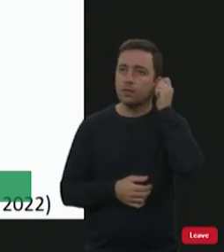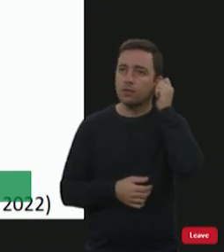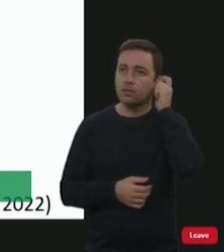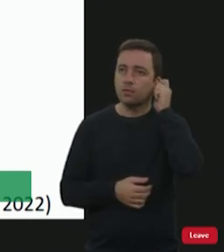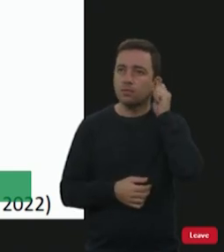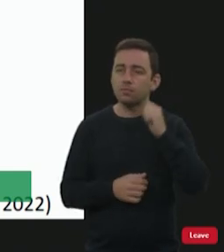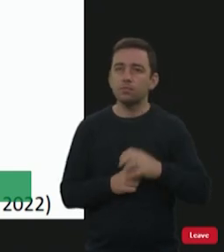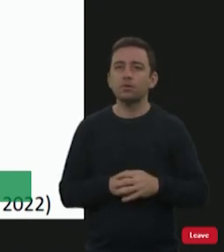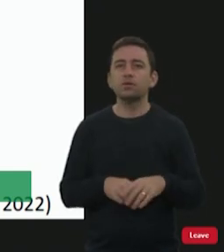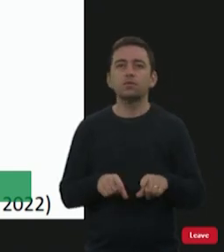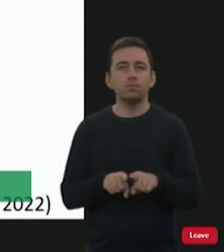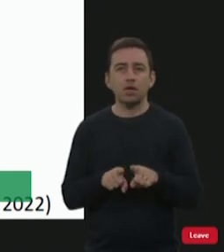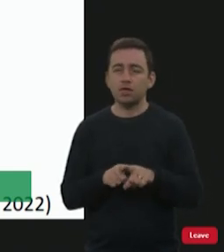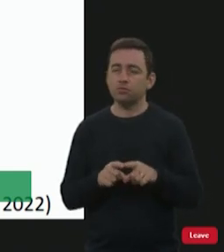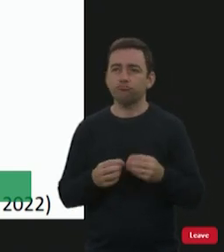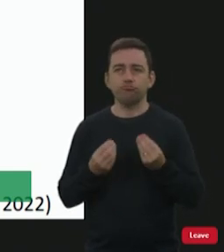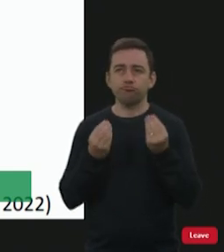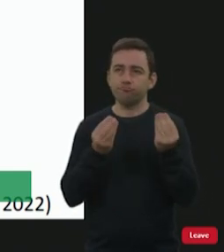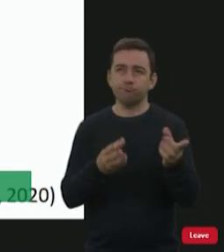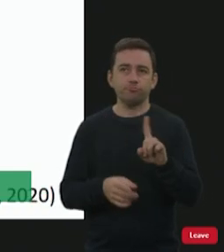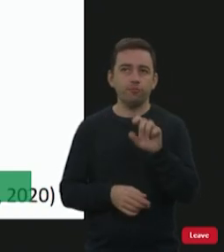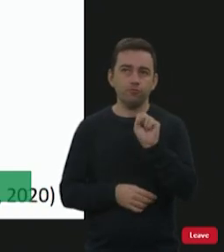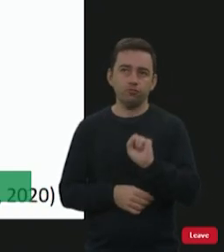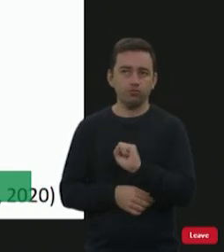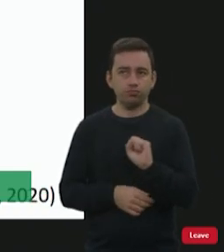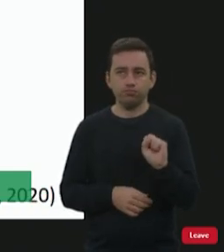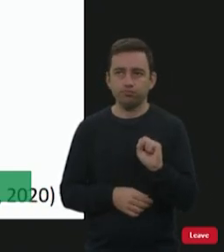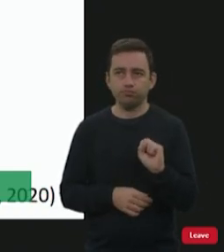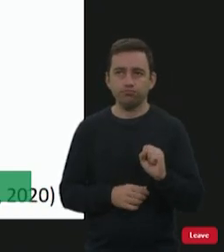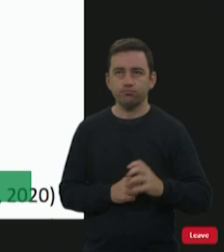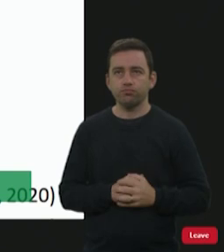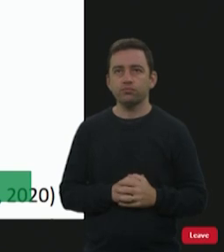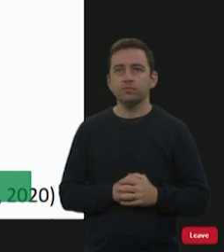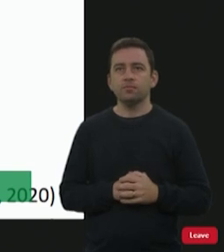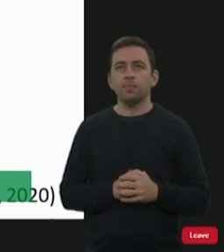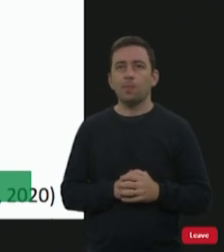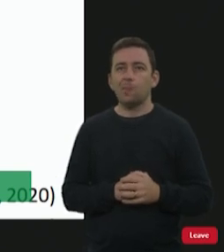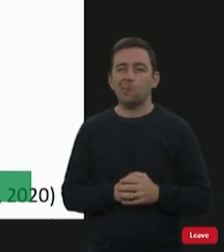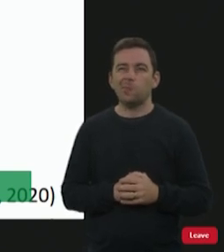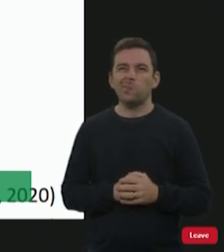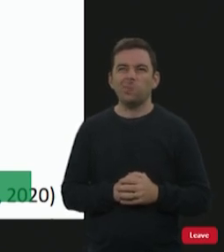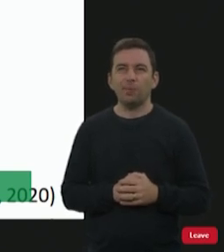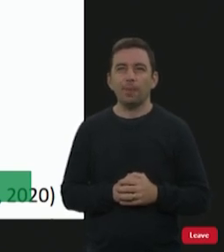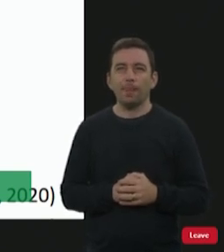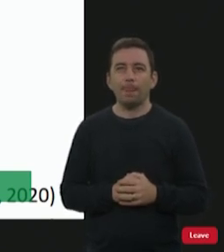Não é fornecido pelo SUS. A